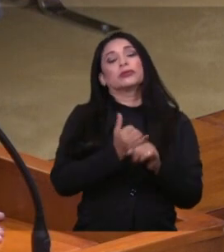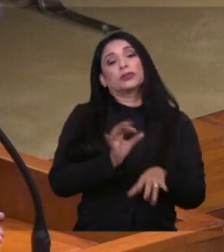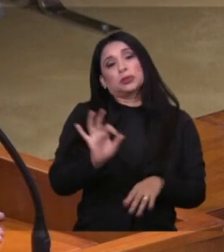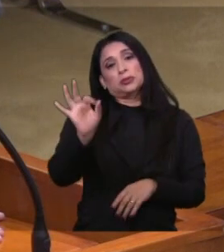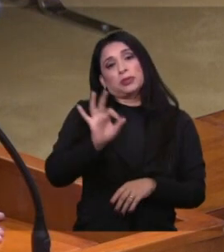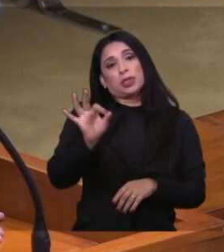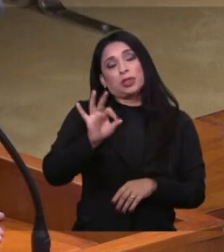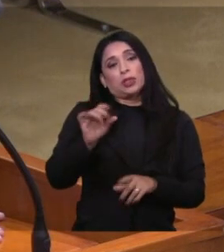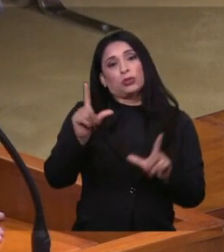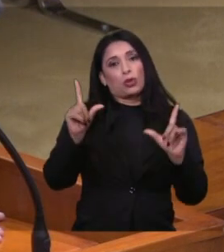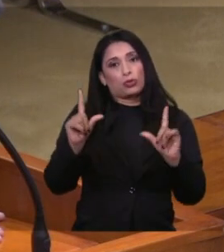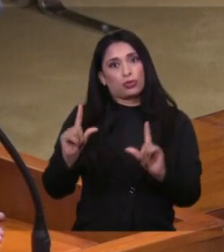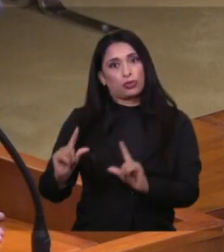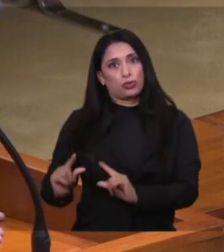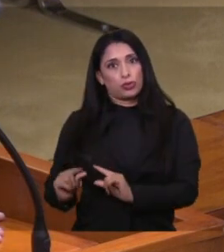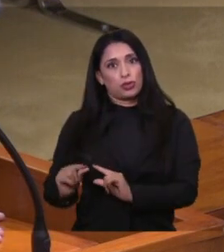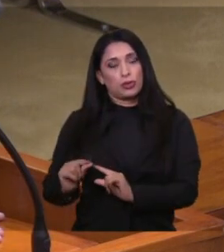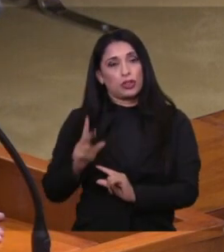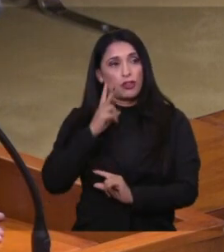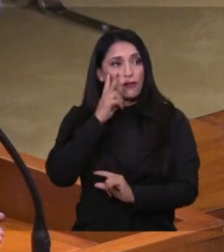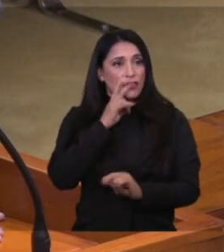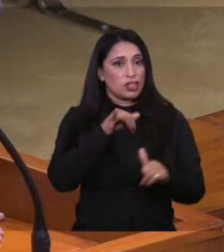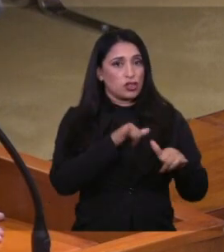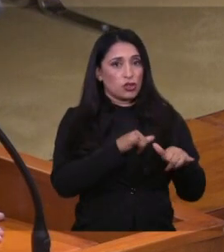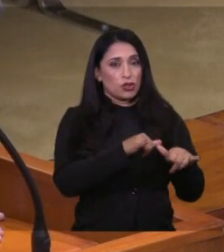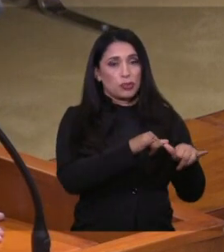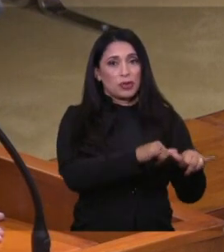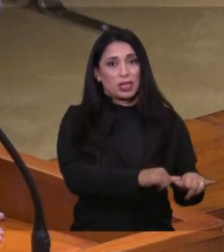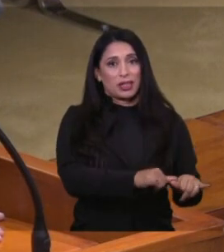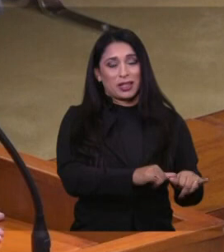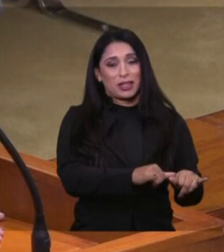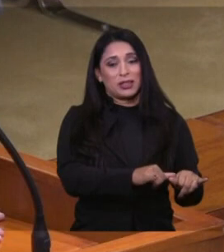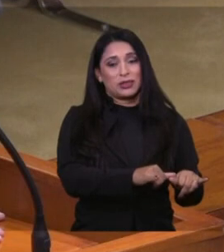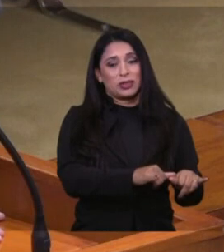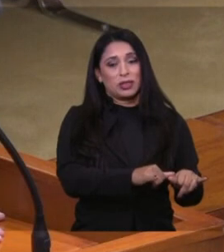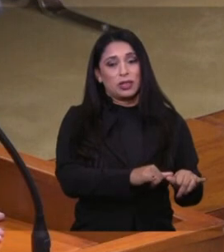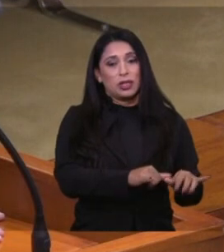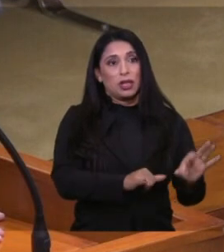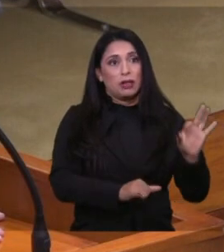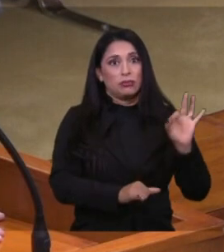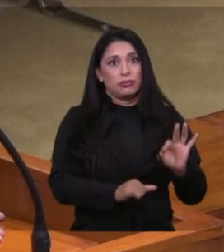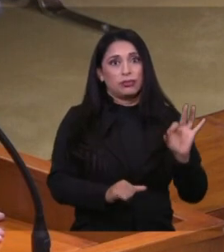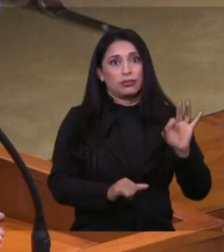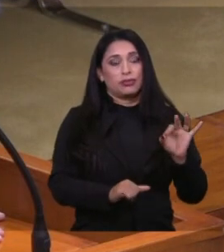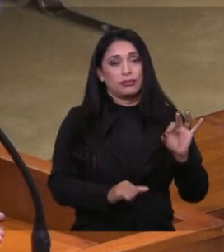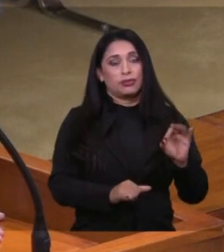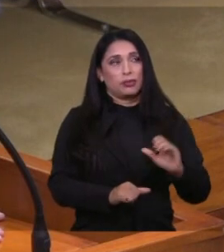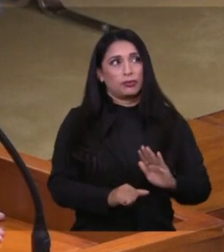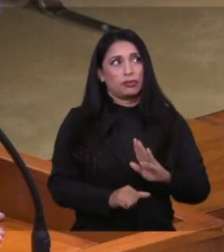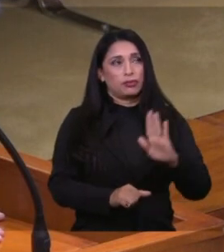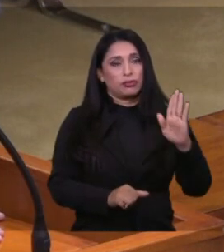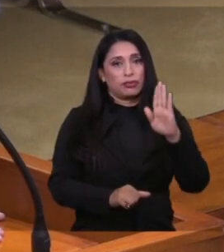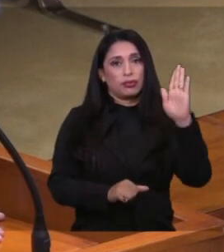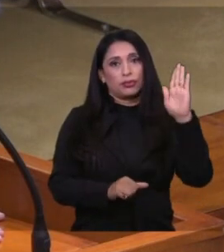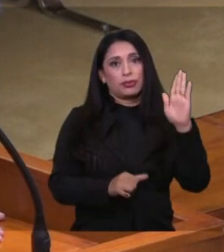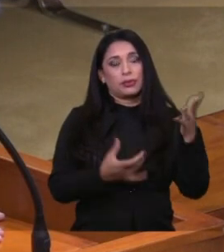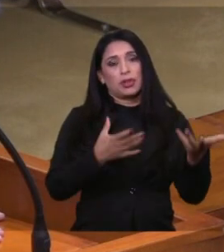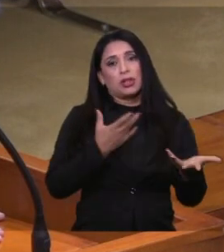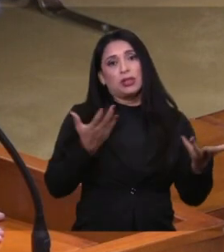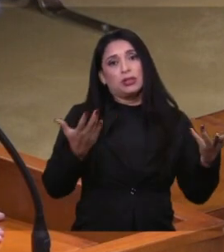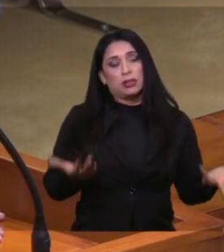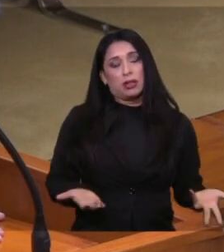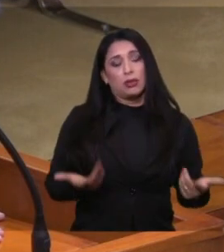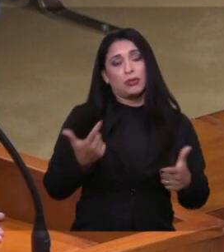reduzida, o vinho vendido no supermercado, ele tinha a alíquota cheia. E isso desencadeia,